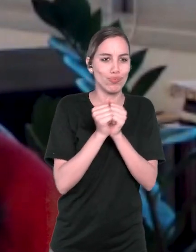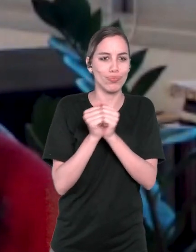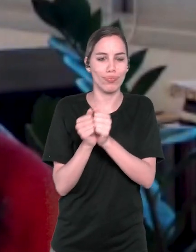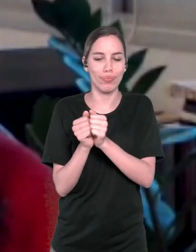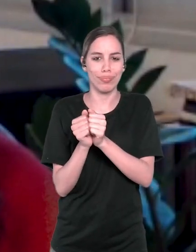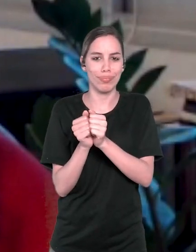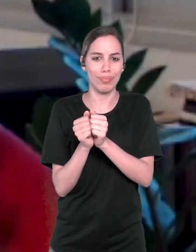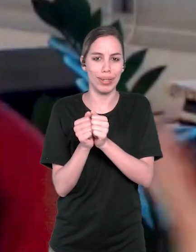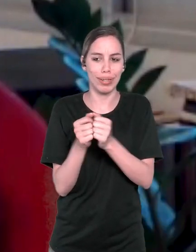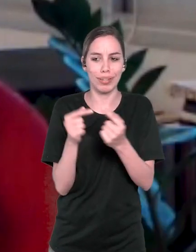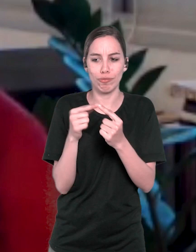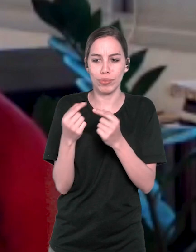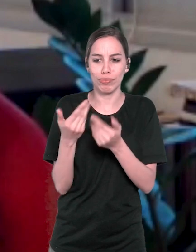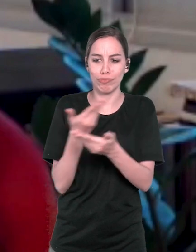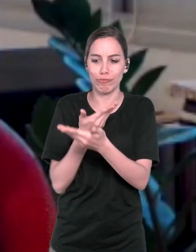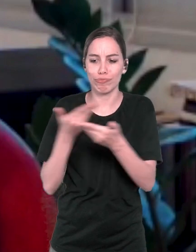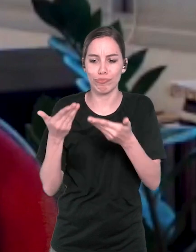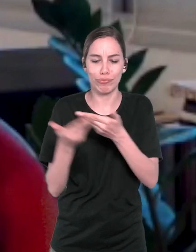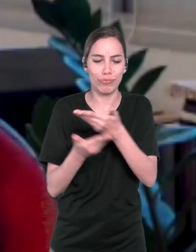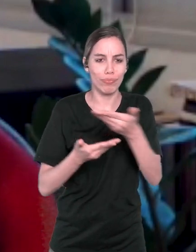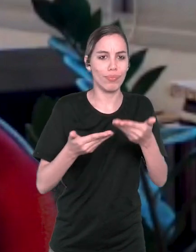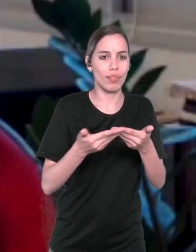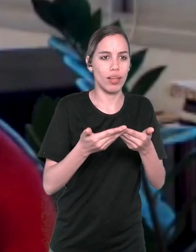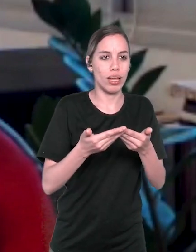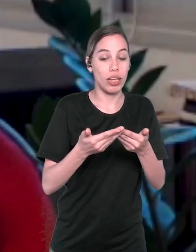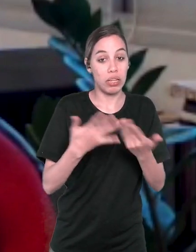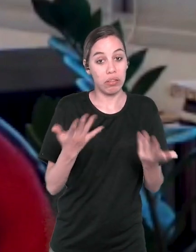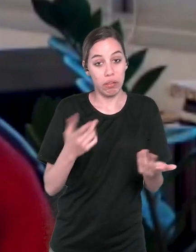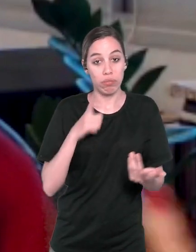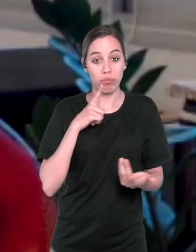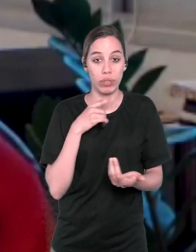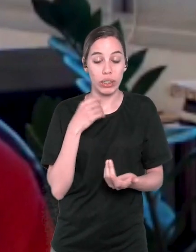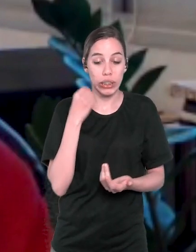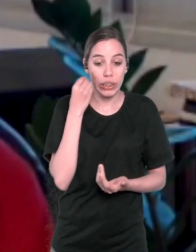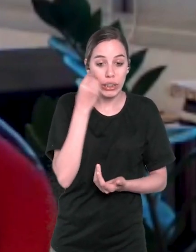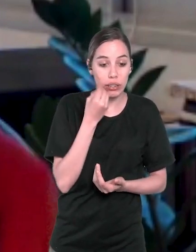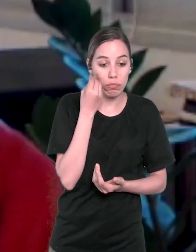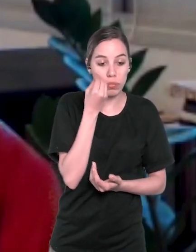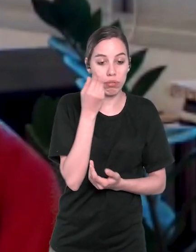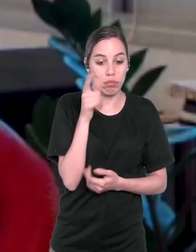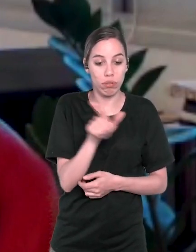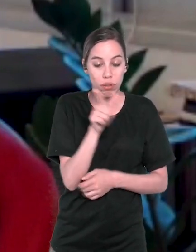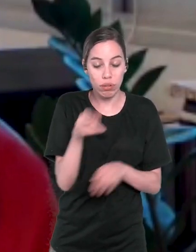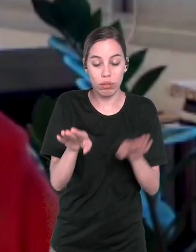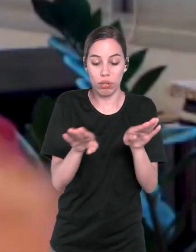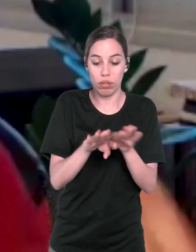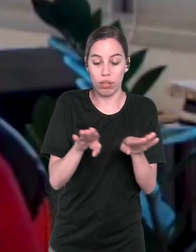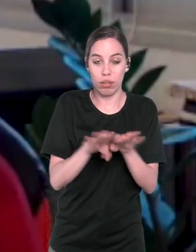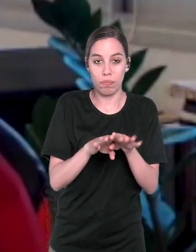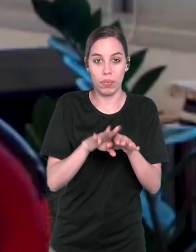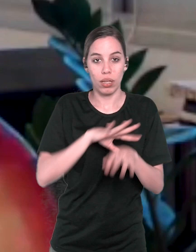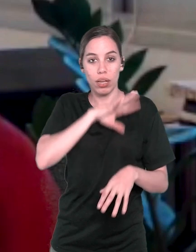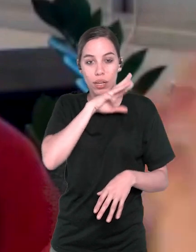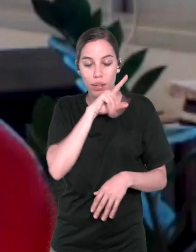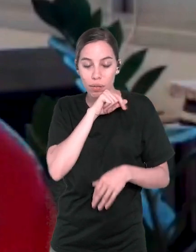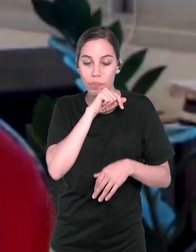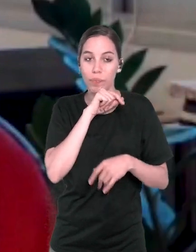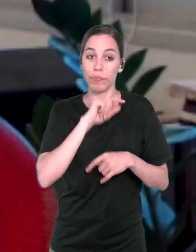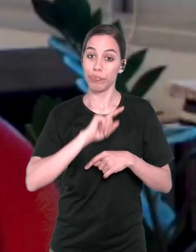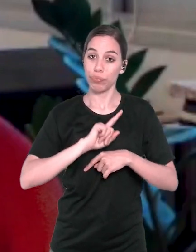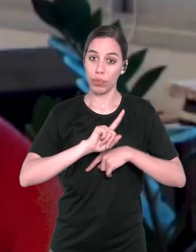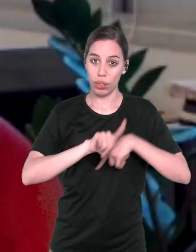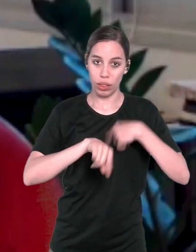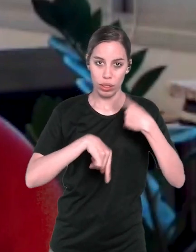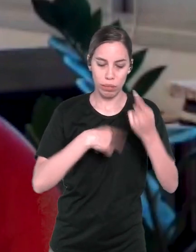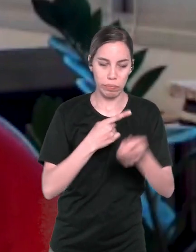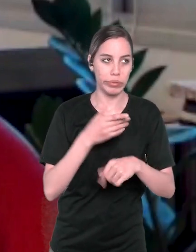de isolamento. Então, essa é a minha experiência, né, com a literatura e os animais. Depois, ao